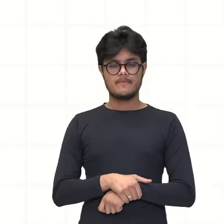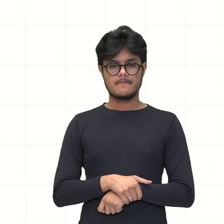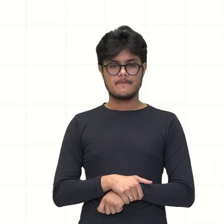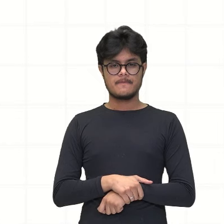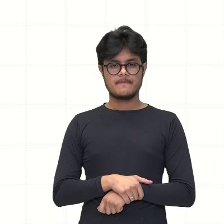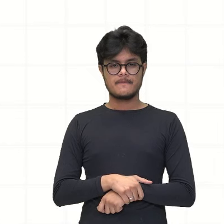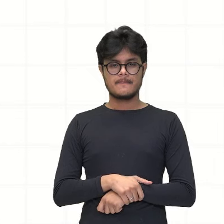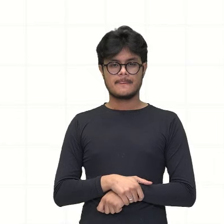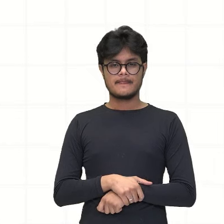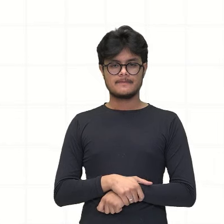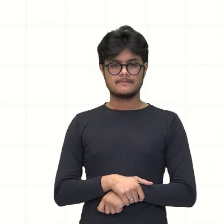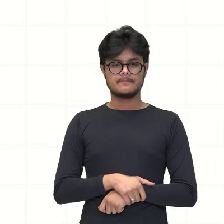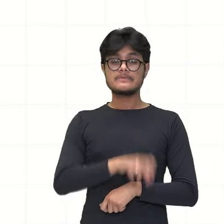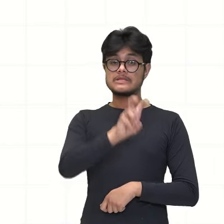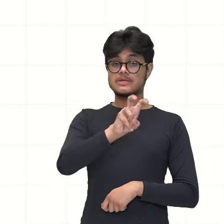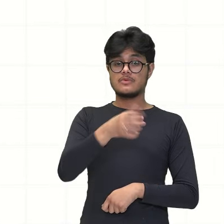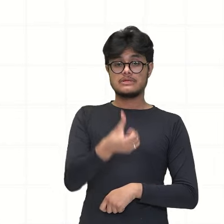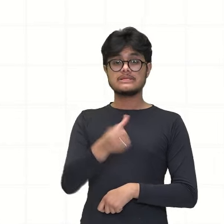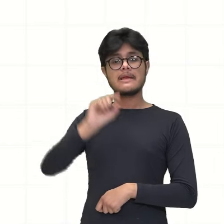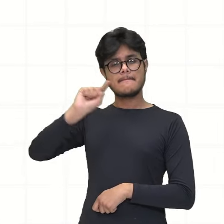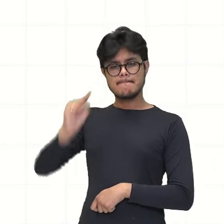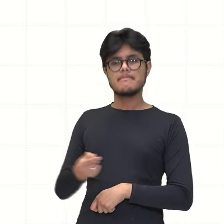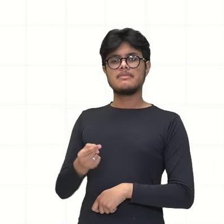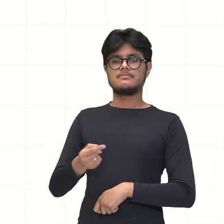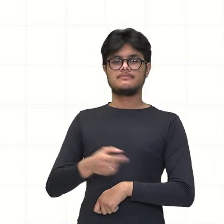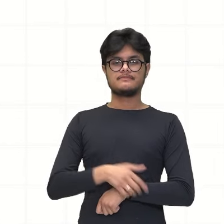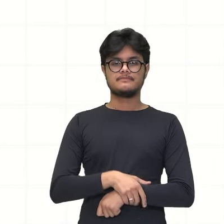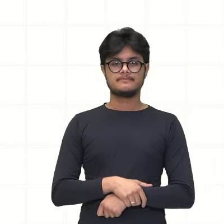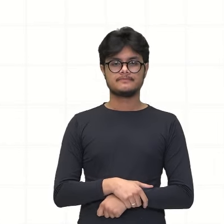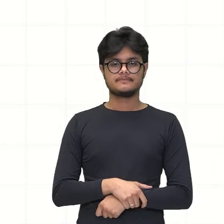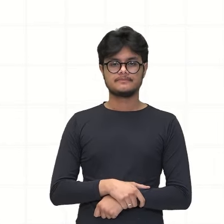o valor do carro, 56 mil.